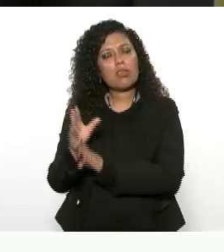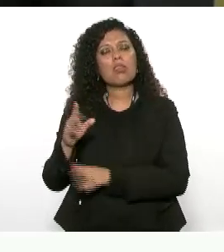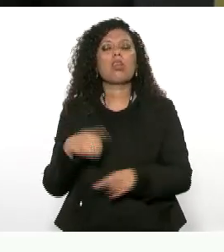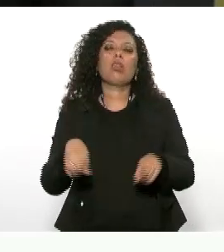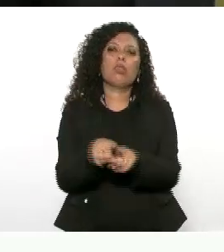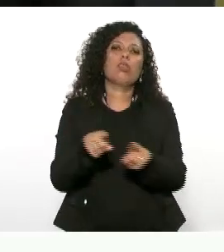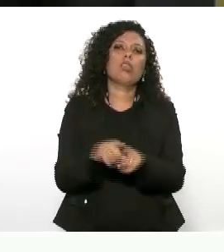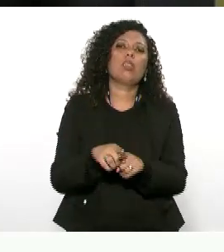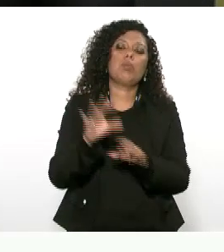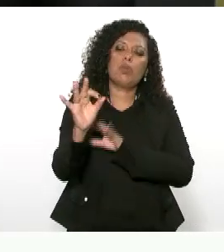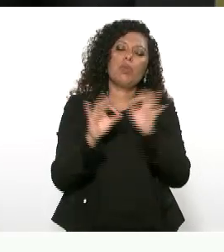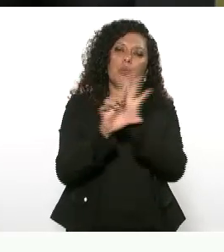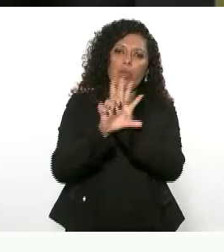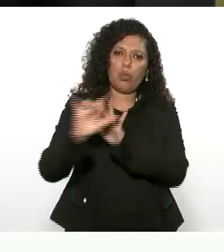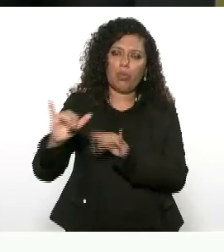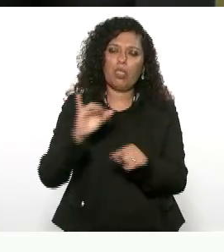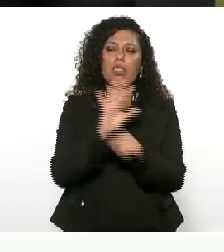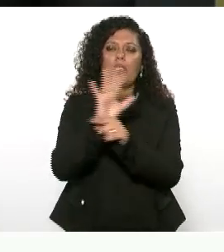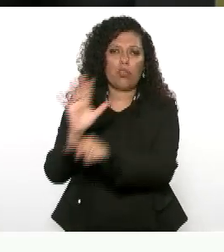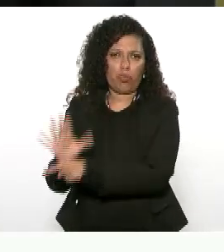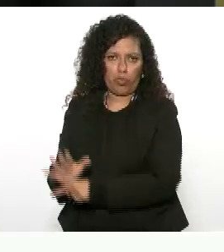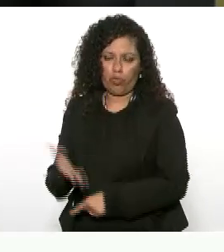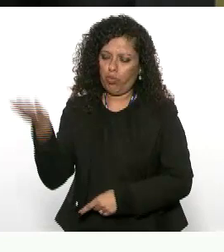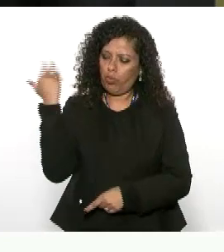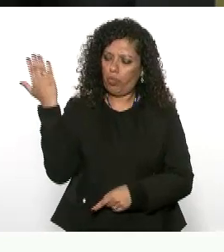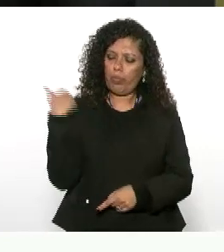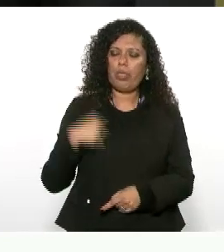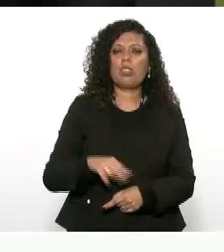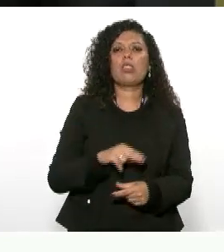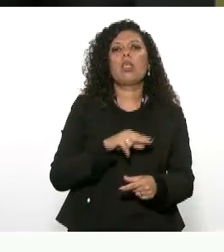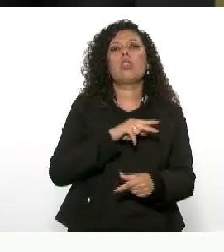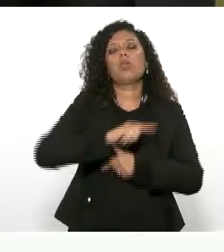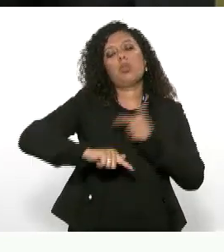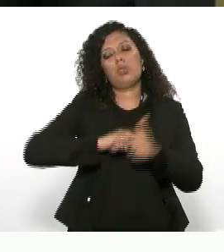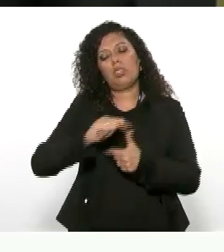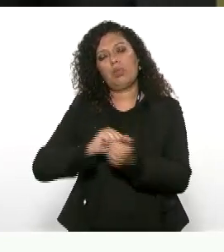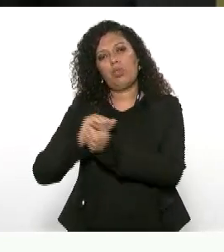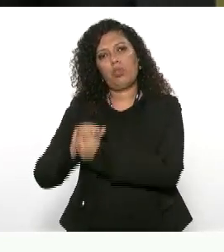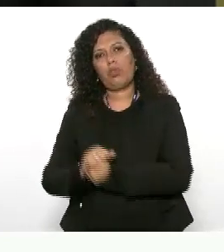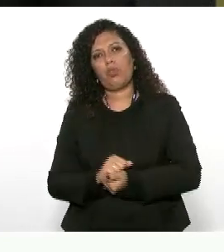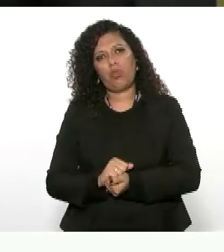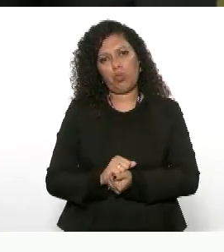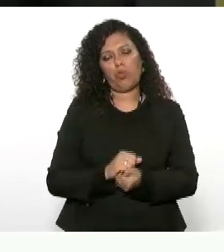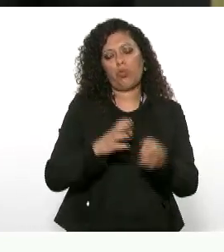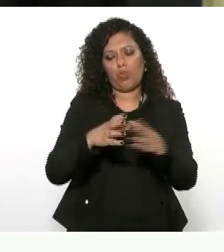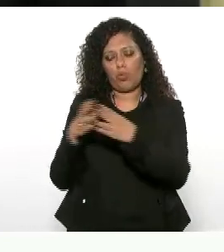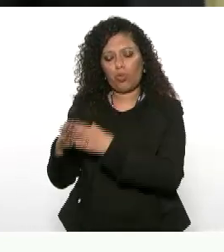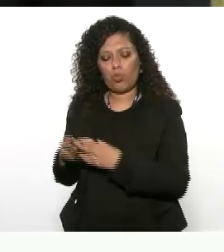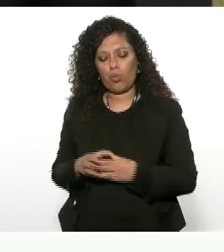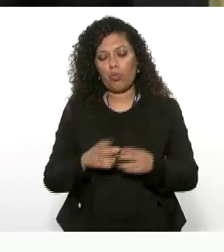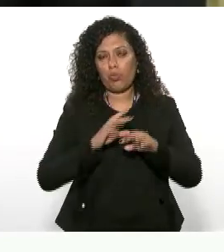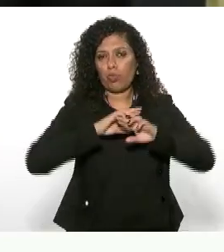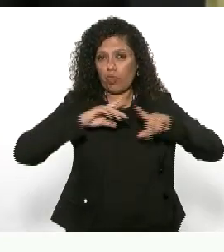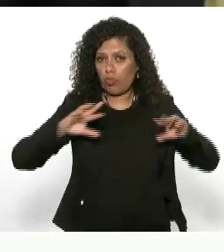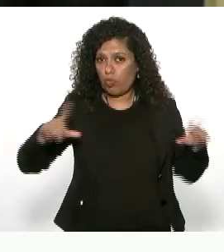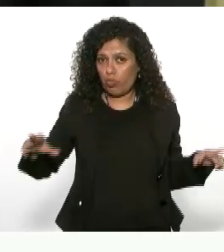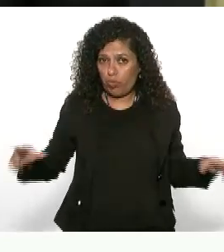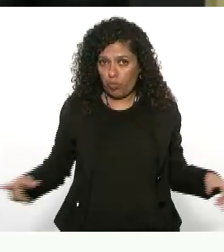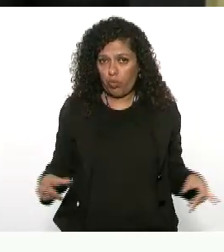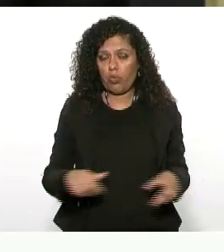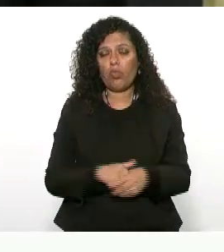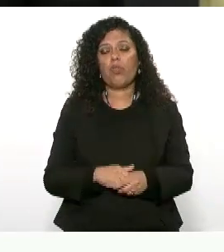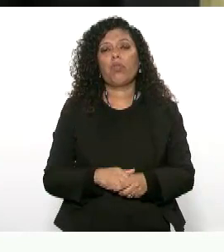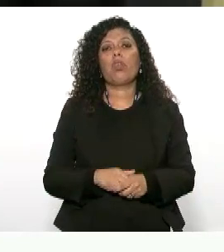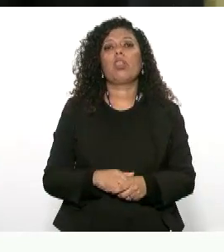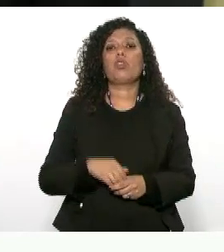atenda os requisitos. Participei também bastante da construção do FISED, posso assegurar com muita tranquilidade que ele não se propõe a essa